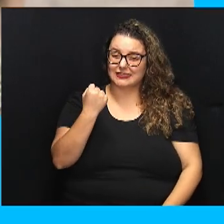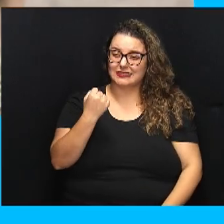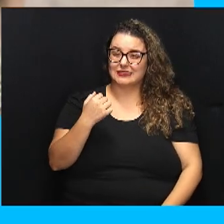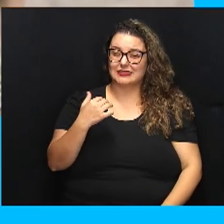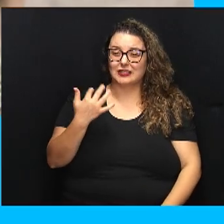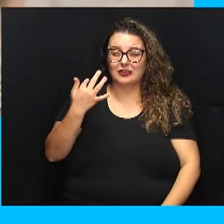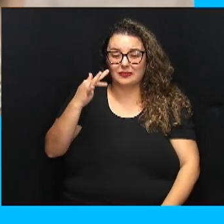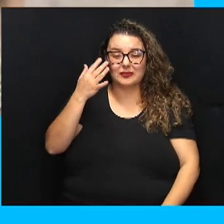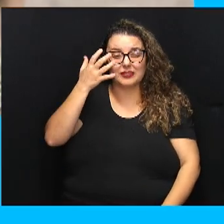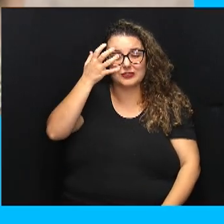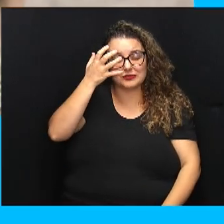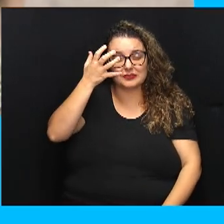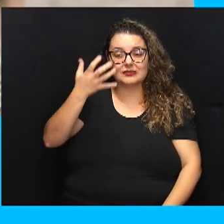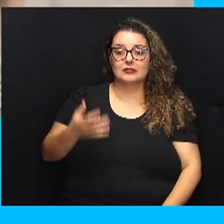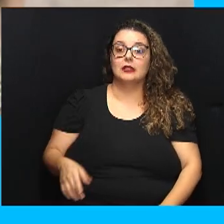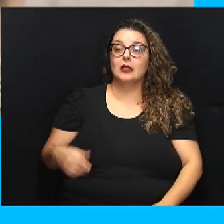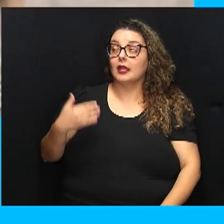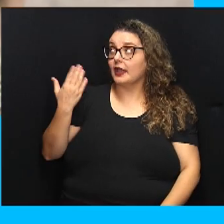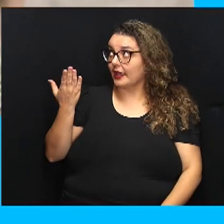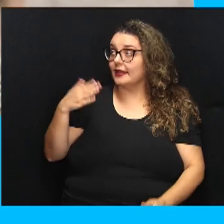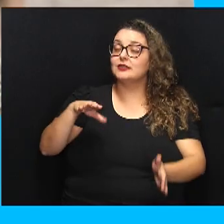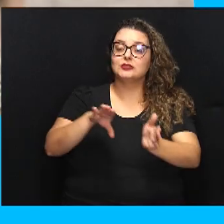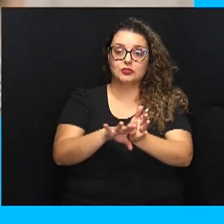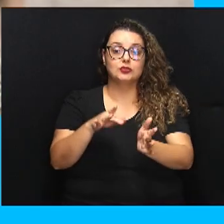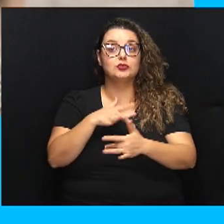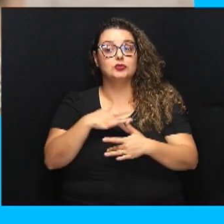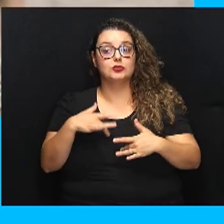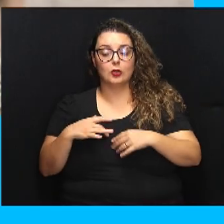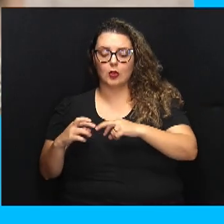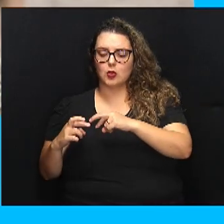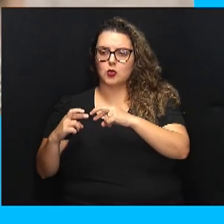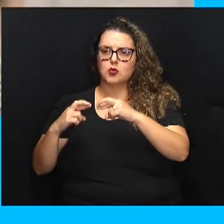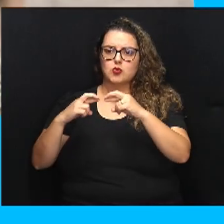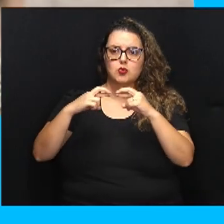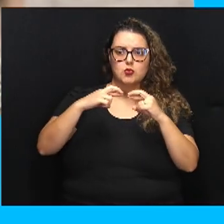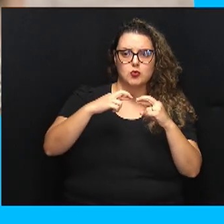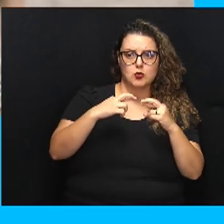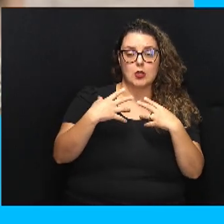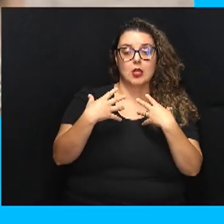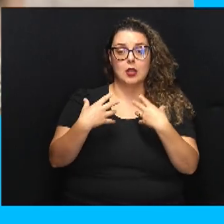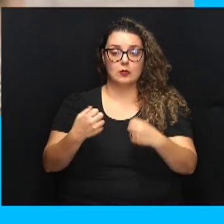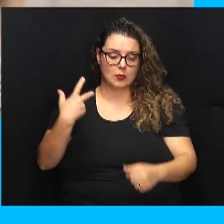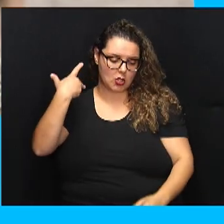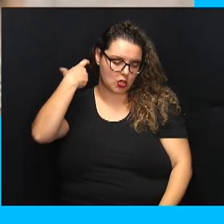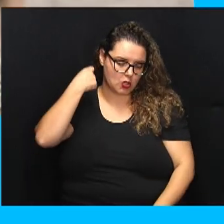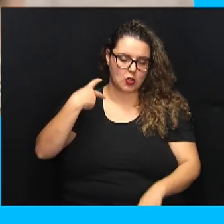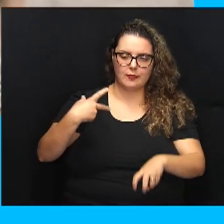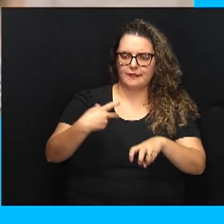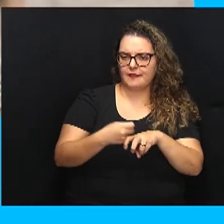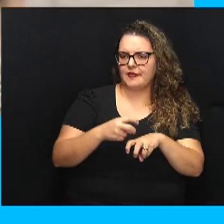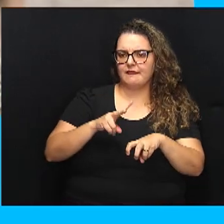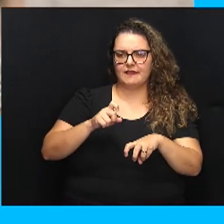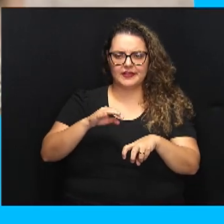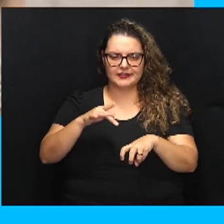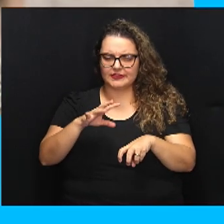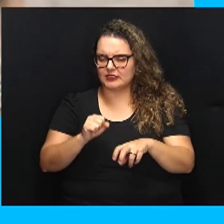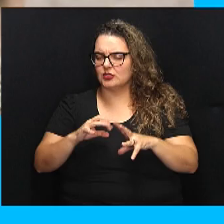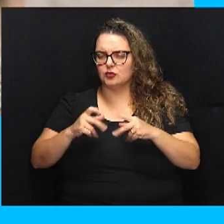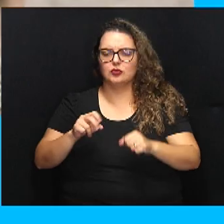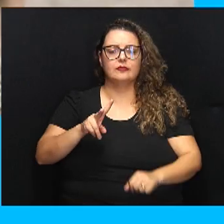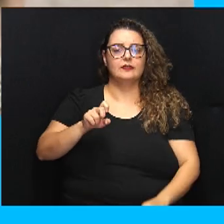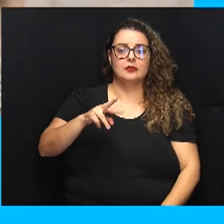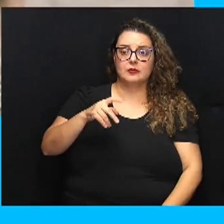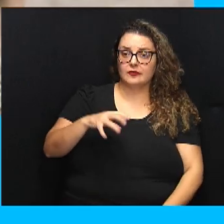olho. Ele chegou saudável, passou por observação, recebeu microchip, vacinas, foi vermifugado